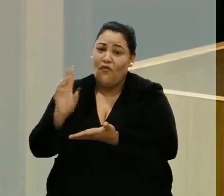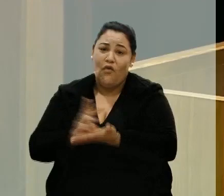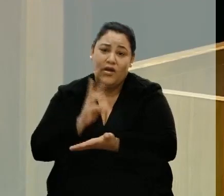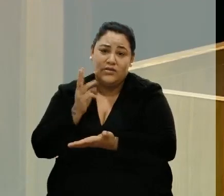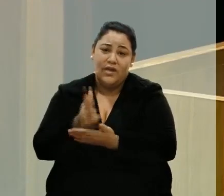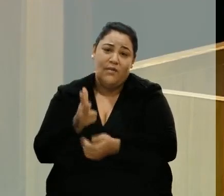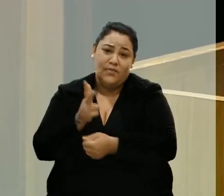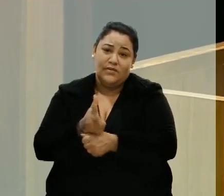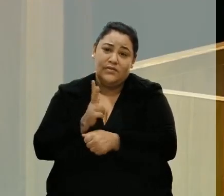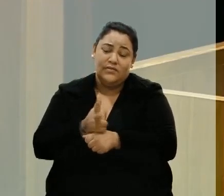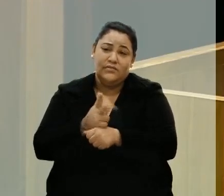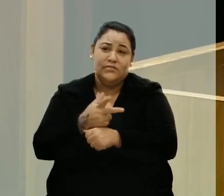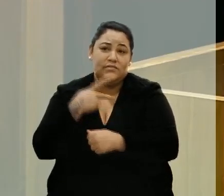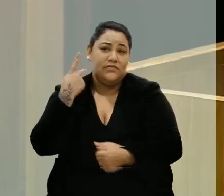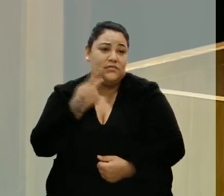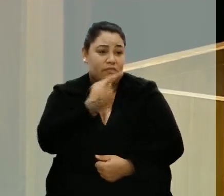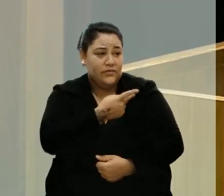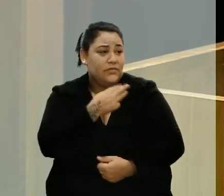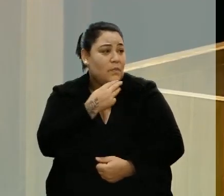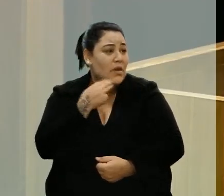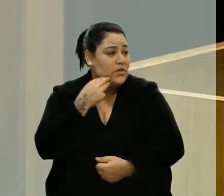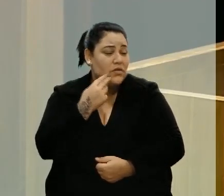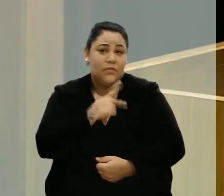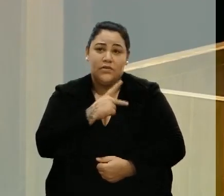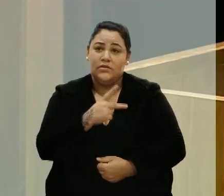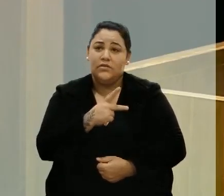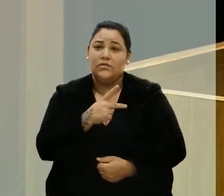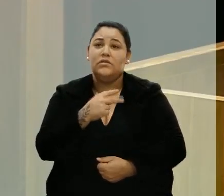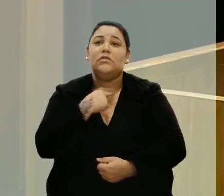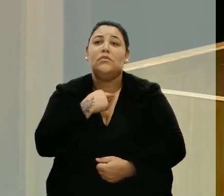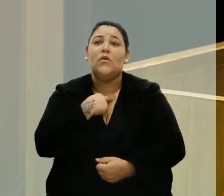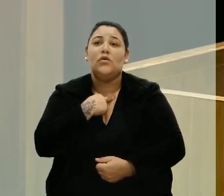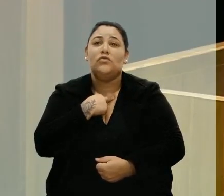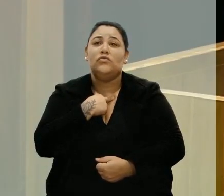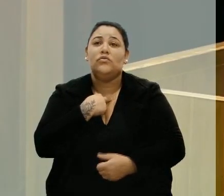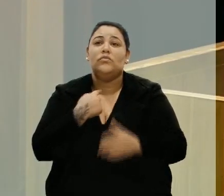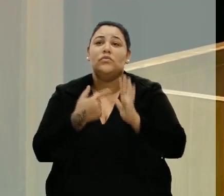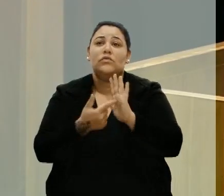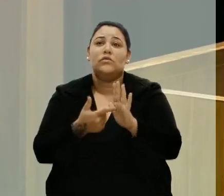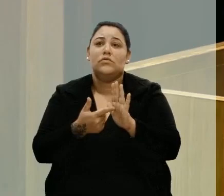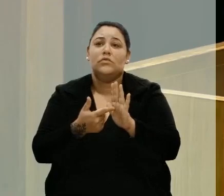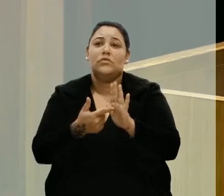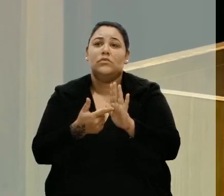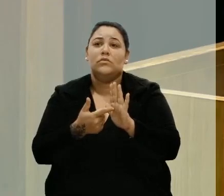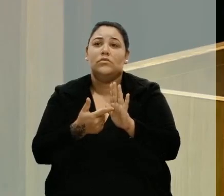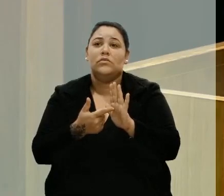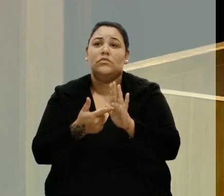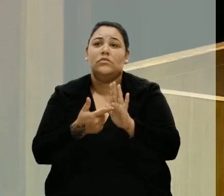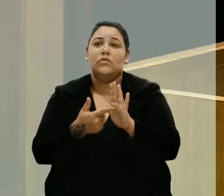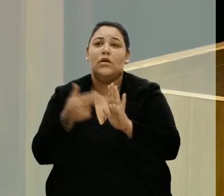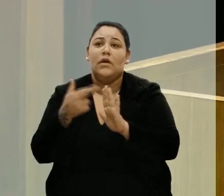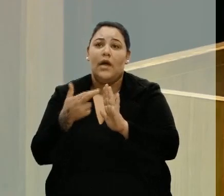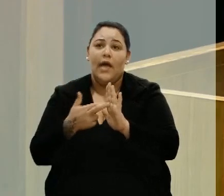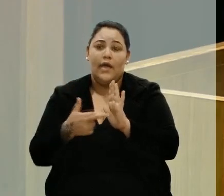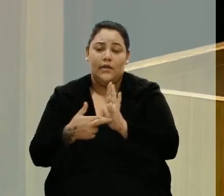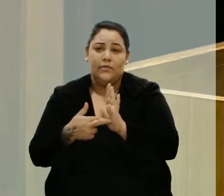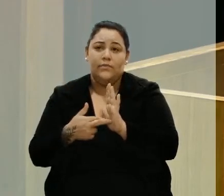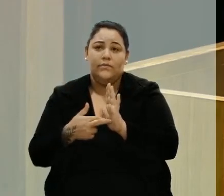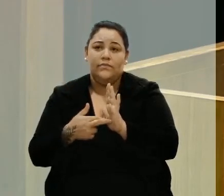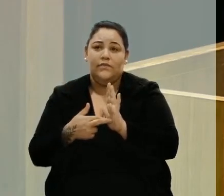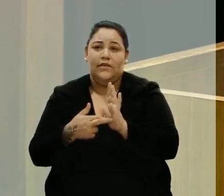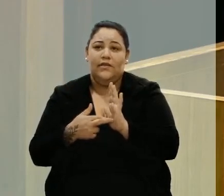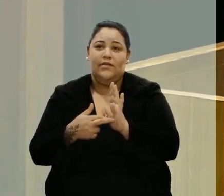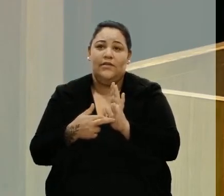A vereadora Marisol, presidente, disse que não pode exibir o vídeo. Eu não, o regimento. O regimento, é.